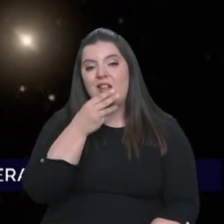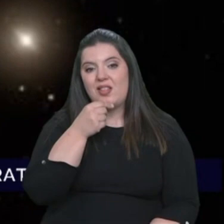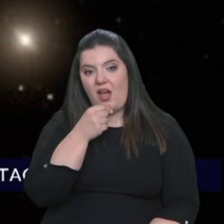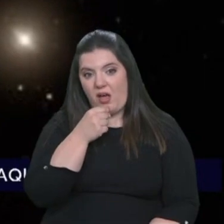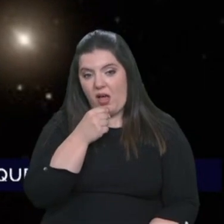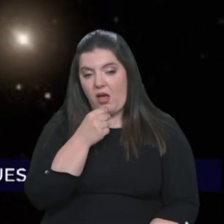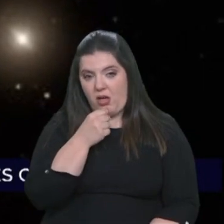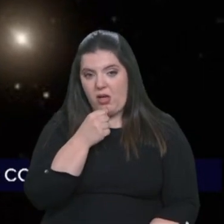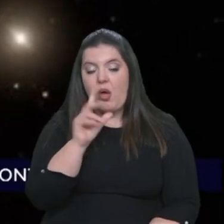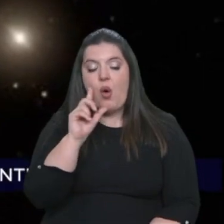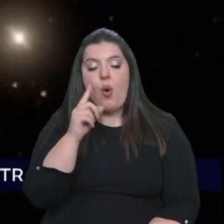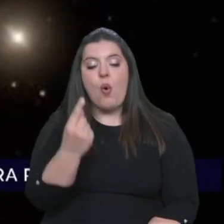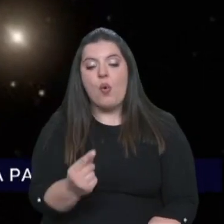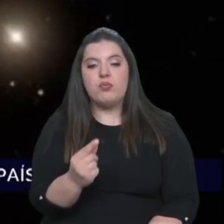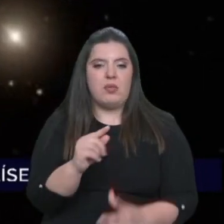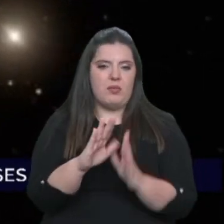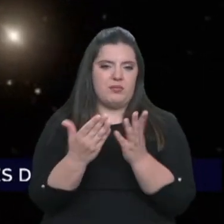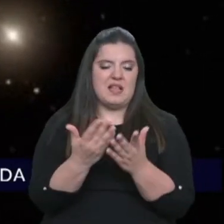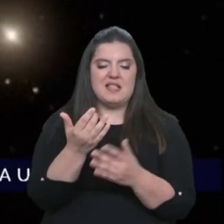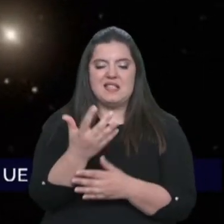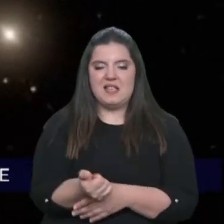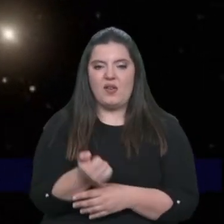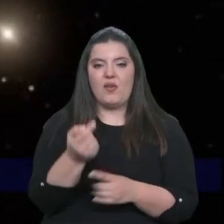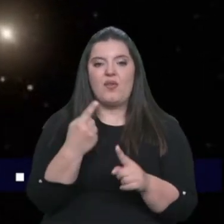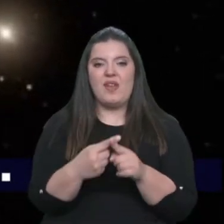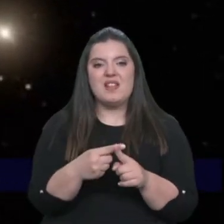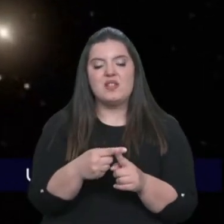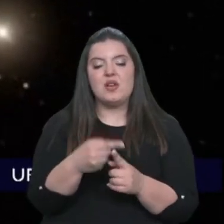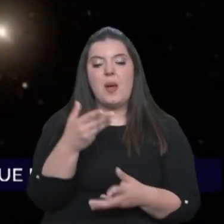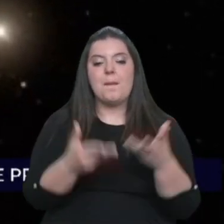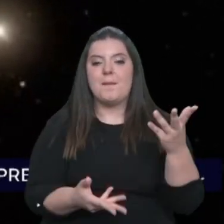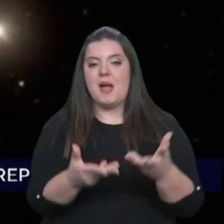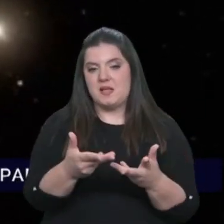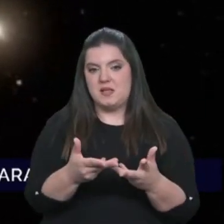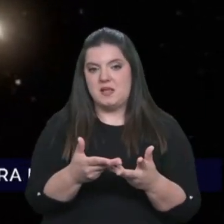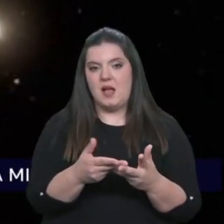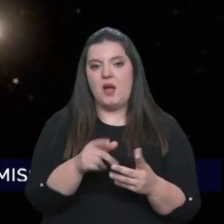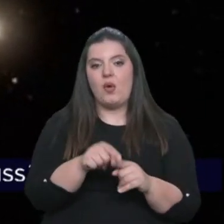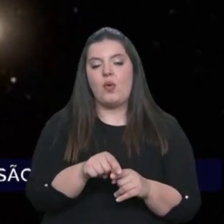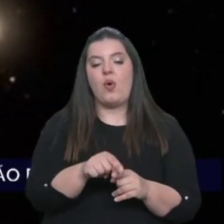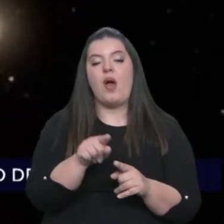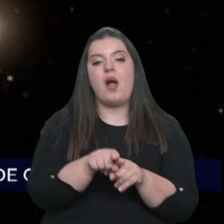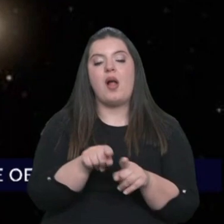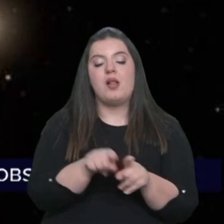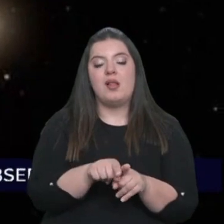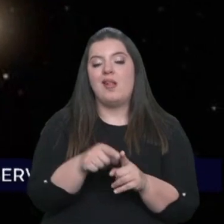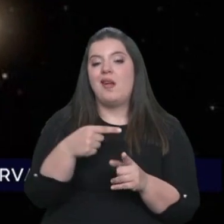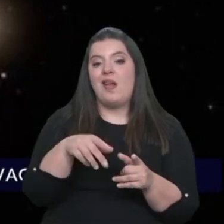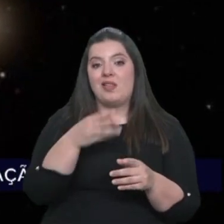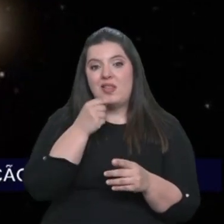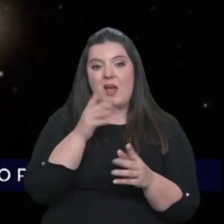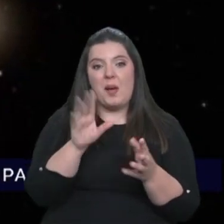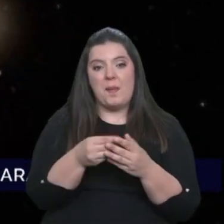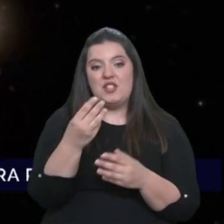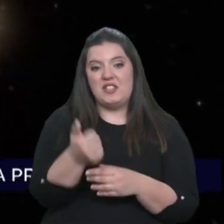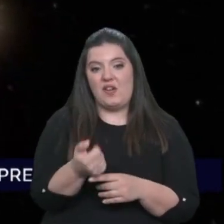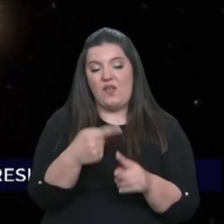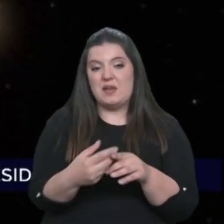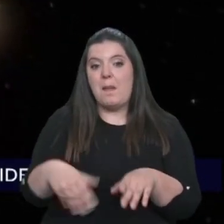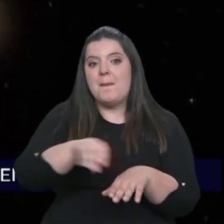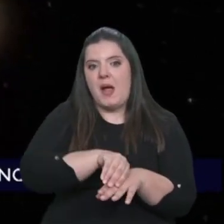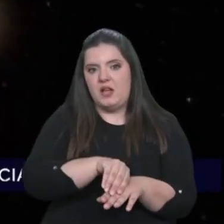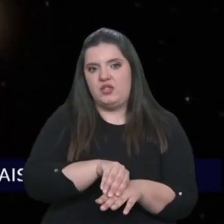um corpo com pelo menos 5 vezes a massa da Terra, uma espécie de uma super-terra chamada Planeta 9. Ora, primeiro